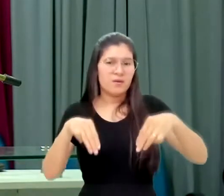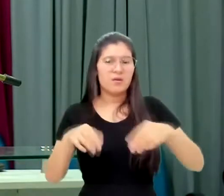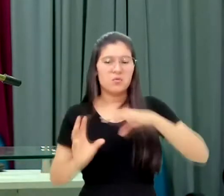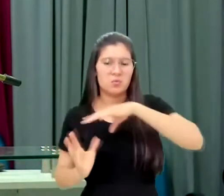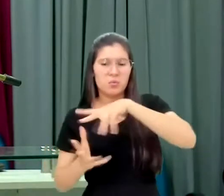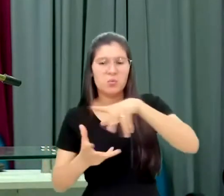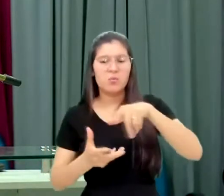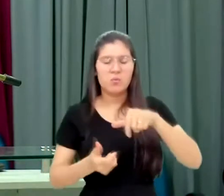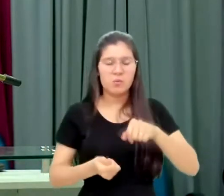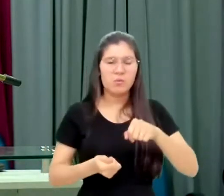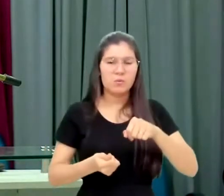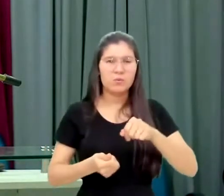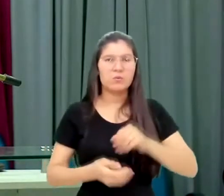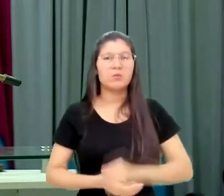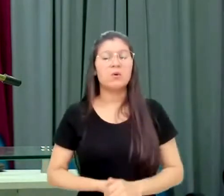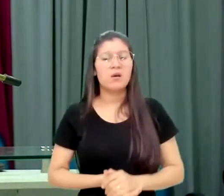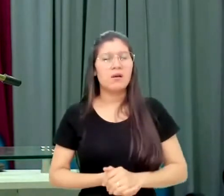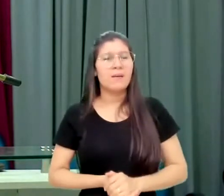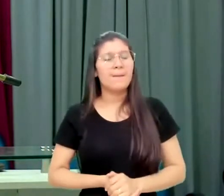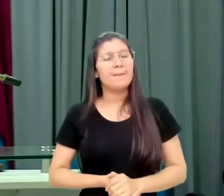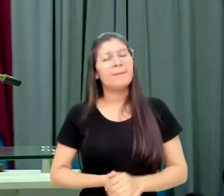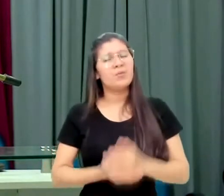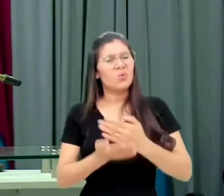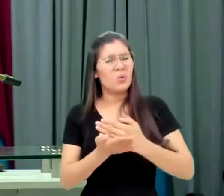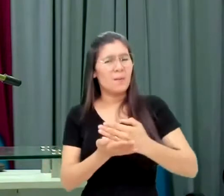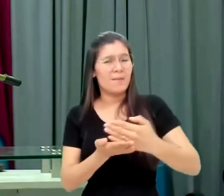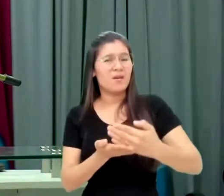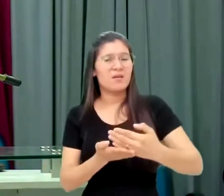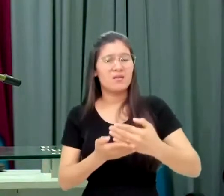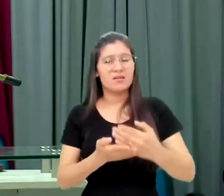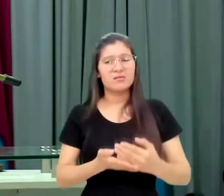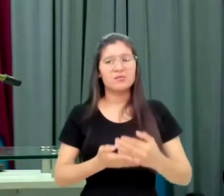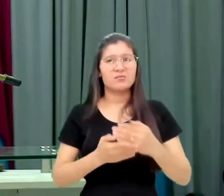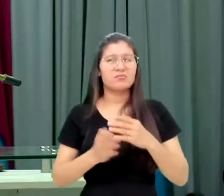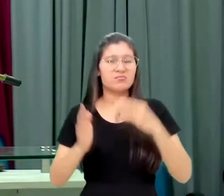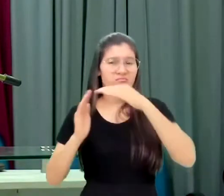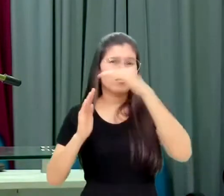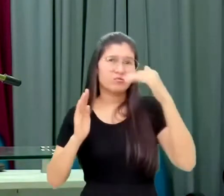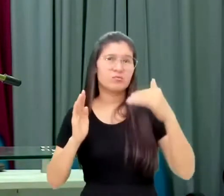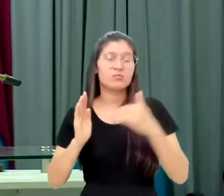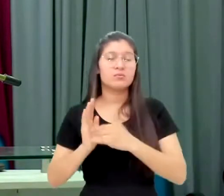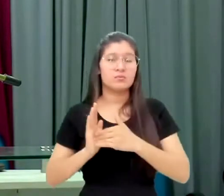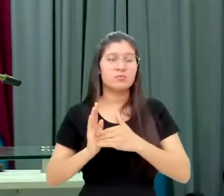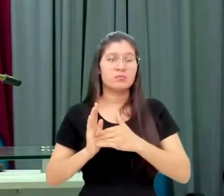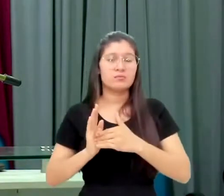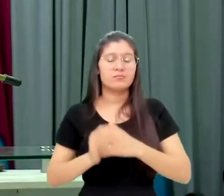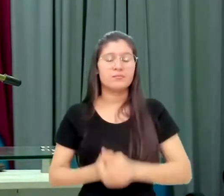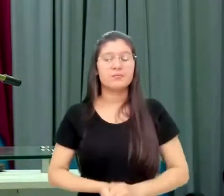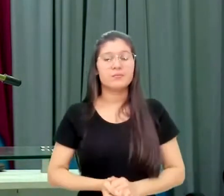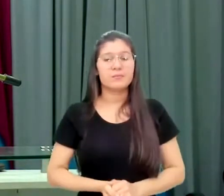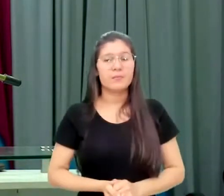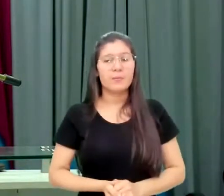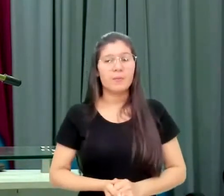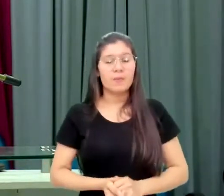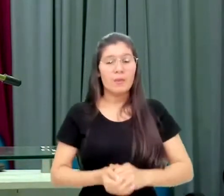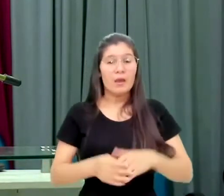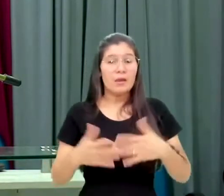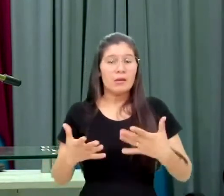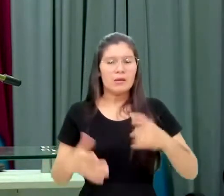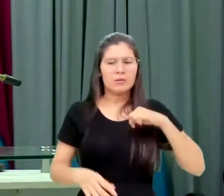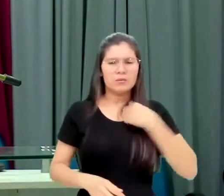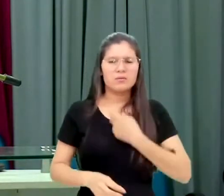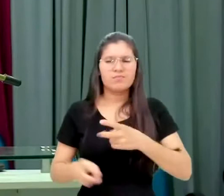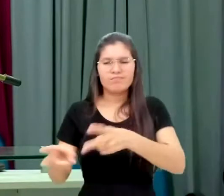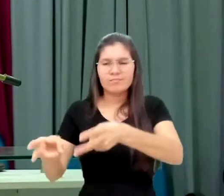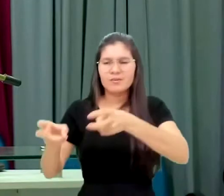as coisas. Louvado seja o Senhor da glória. Para vermos aí o tamanho do nosso Deus,